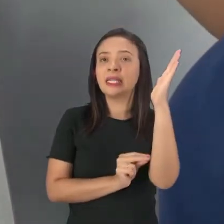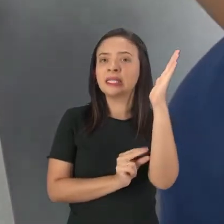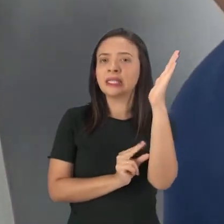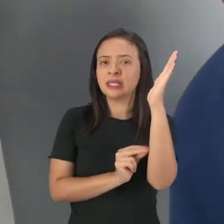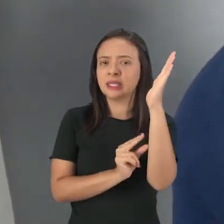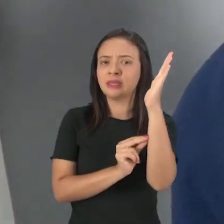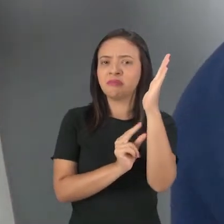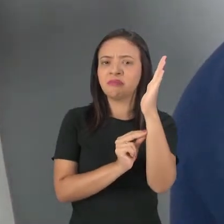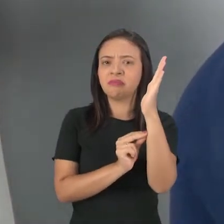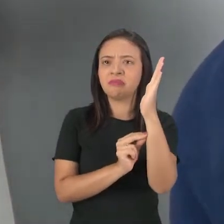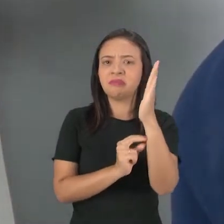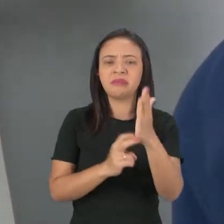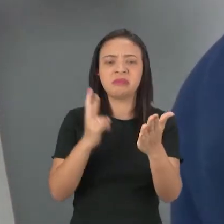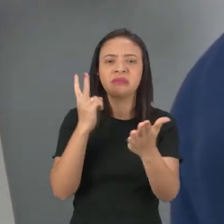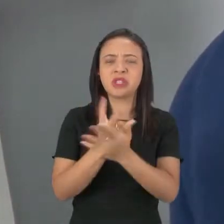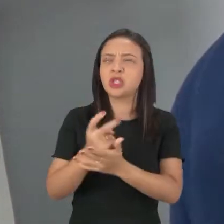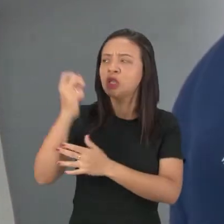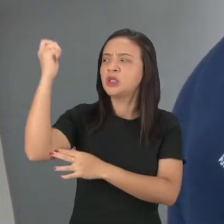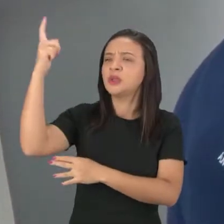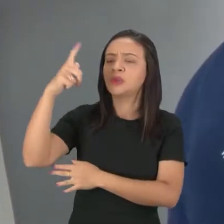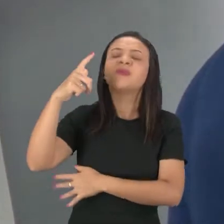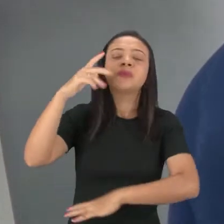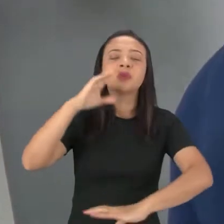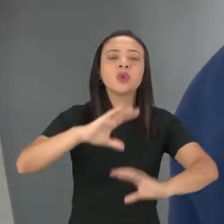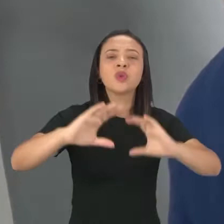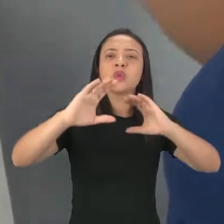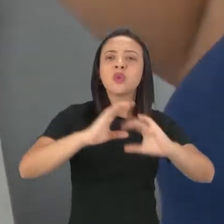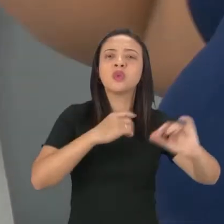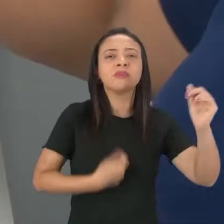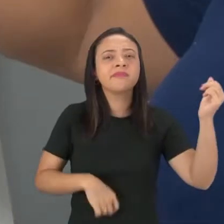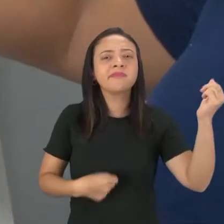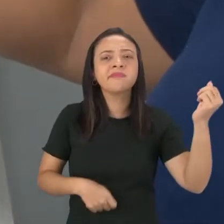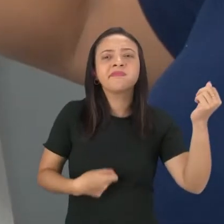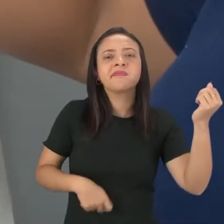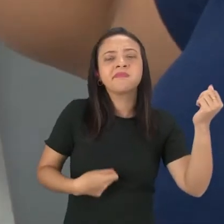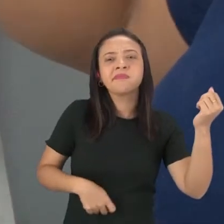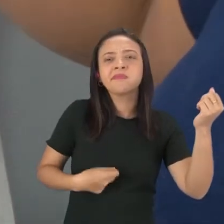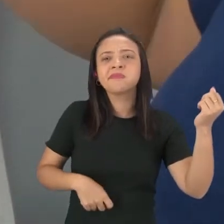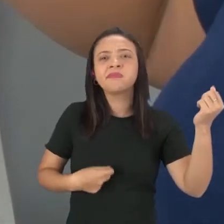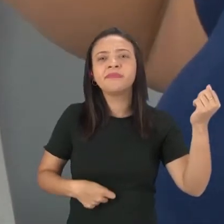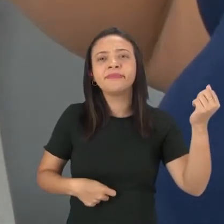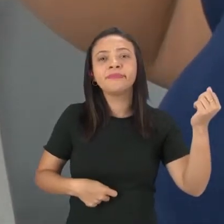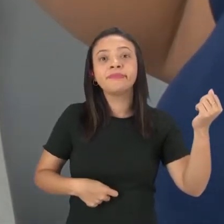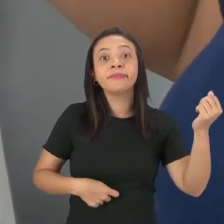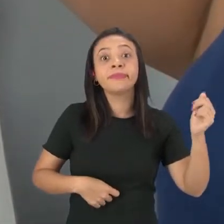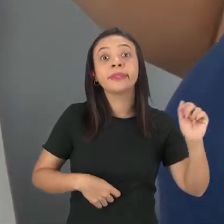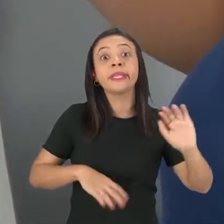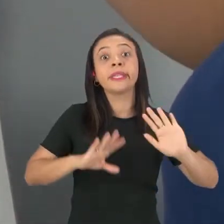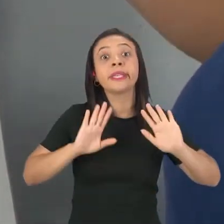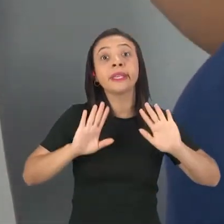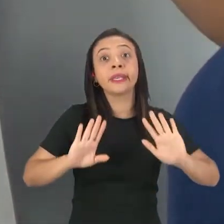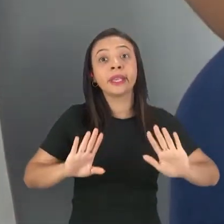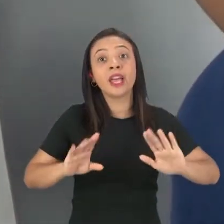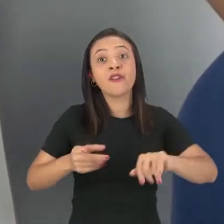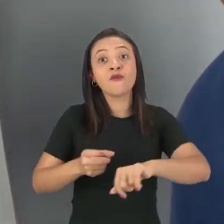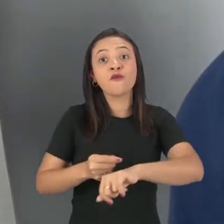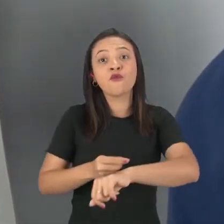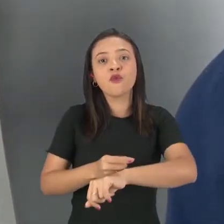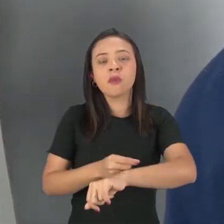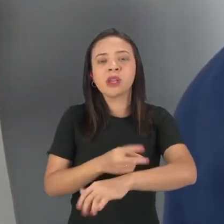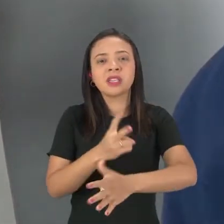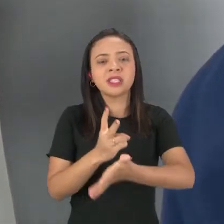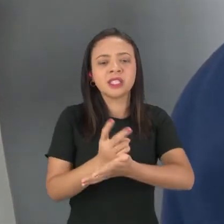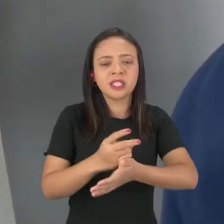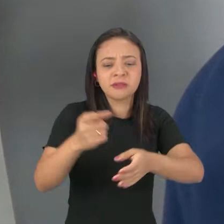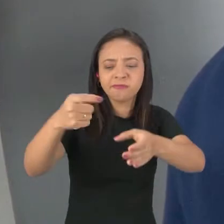passou todo o verão cantando e enquanto a formiga